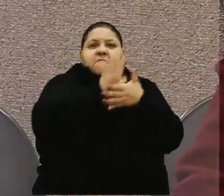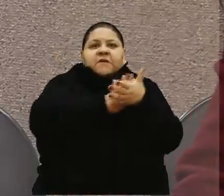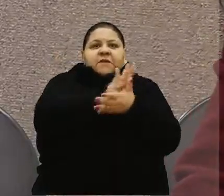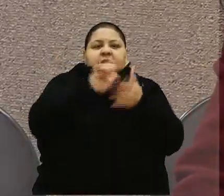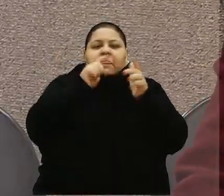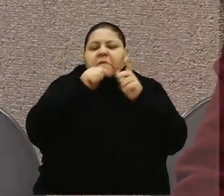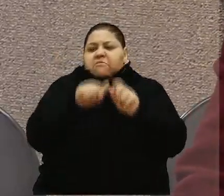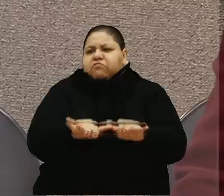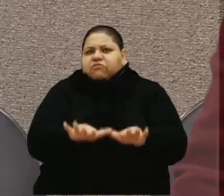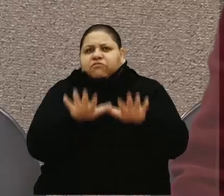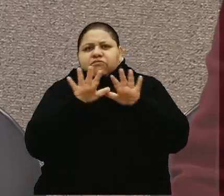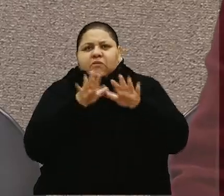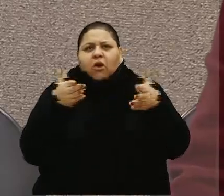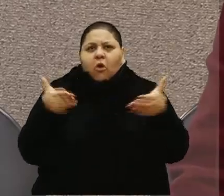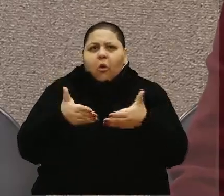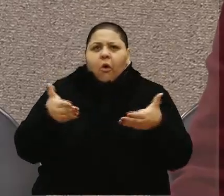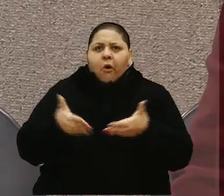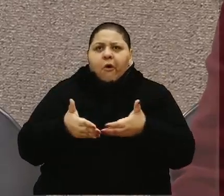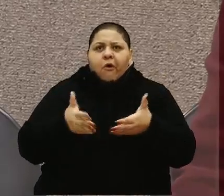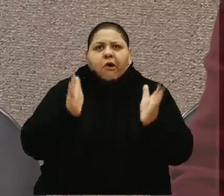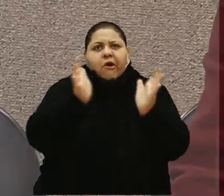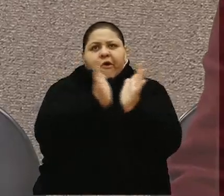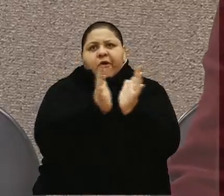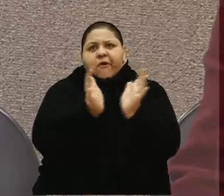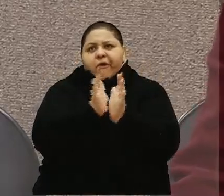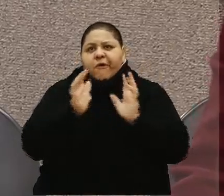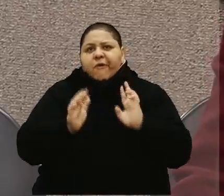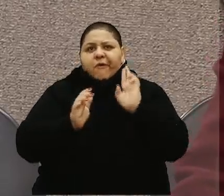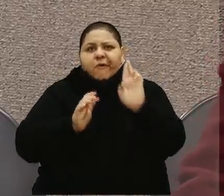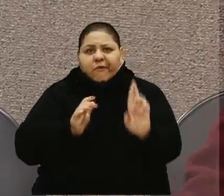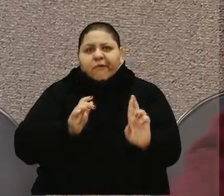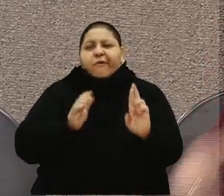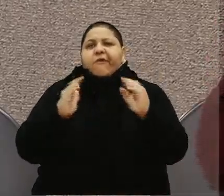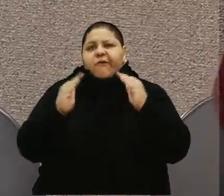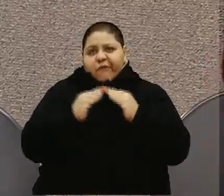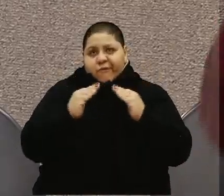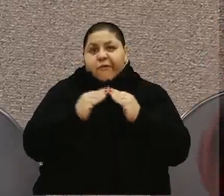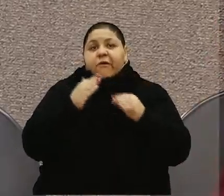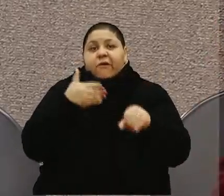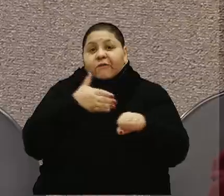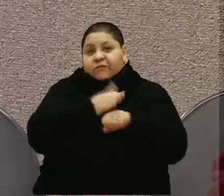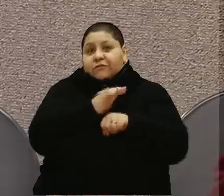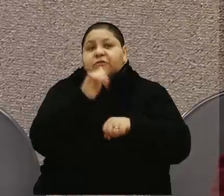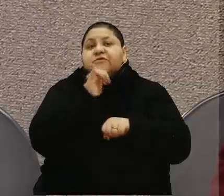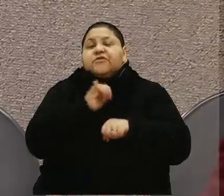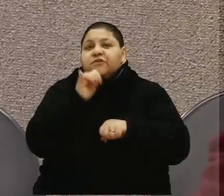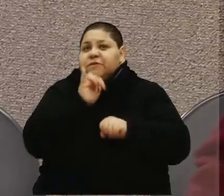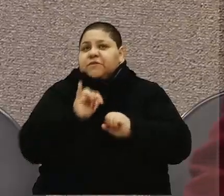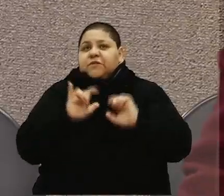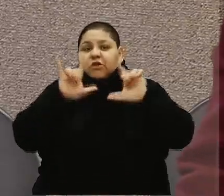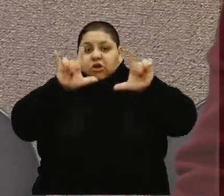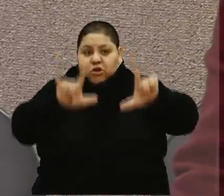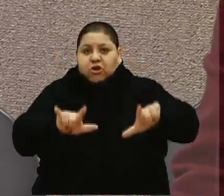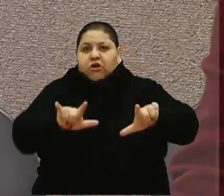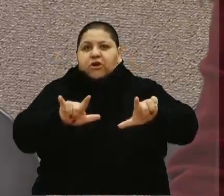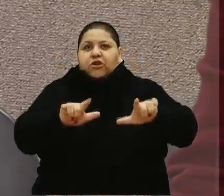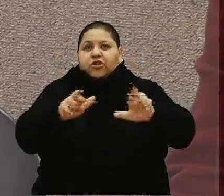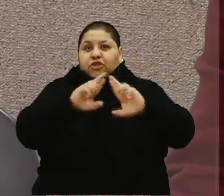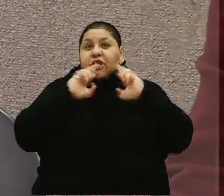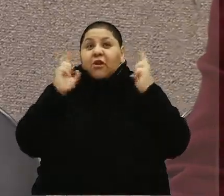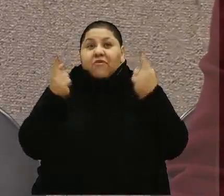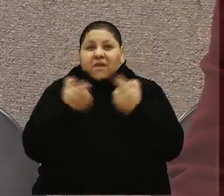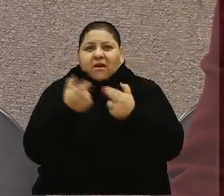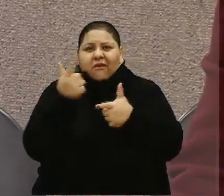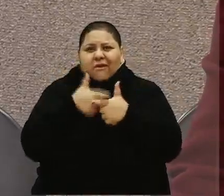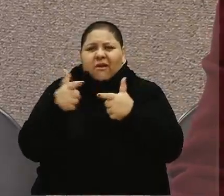enchentes, o que hoje, né, os colegas que representam essa casa participam, por exemplo, de gabinete de enfrentamento à crise, me lembro de participar